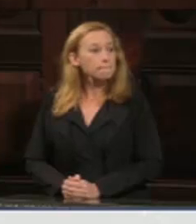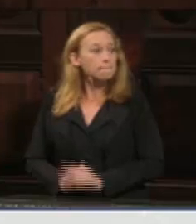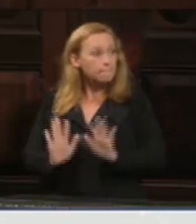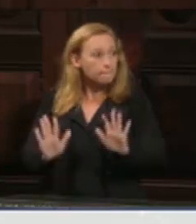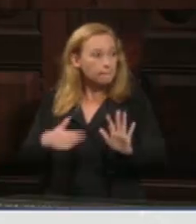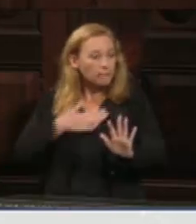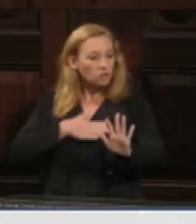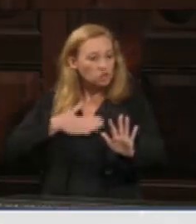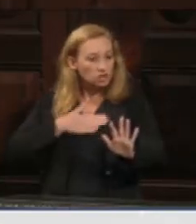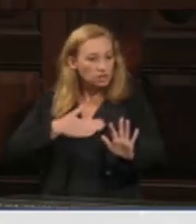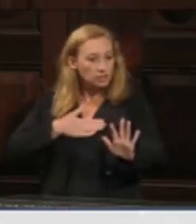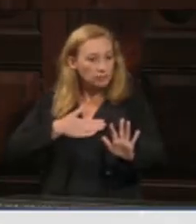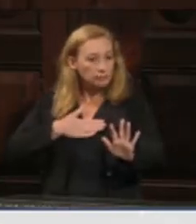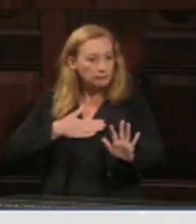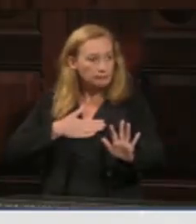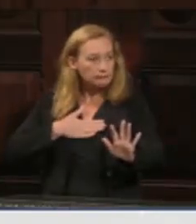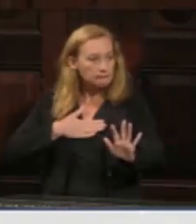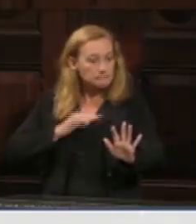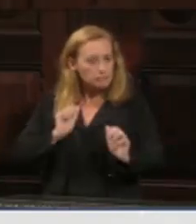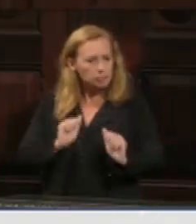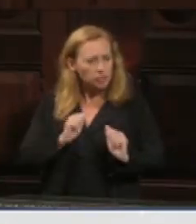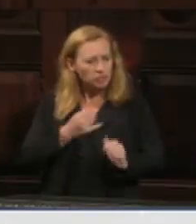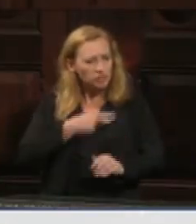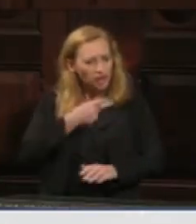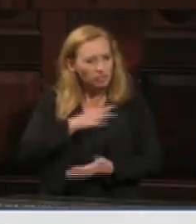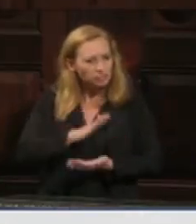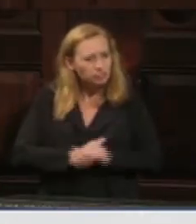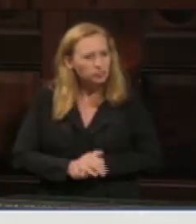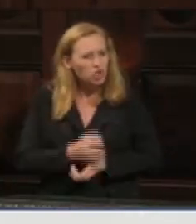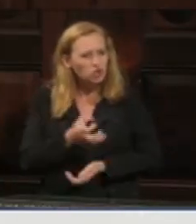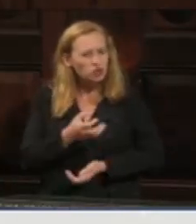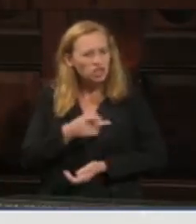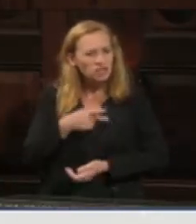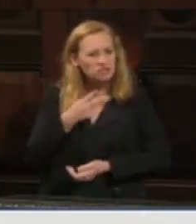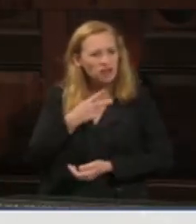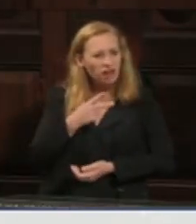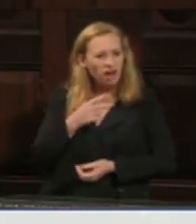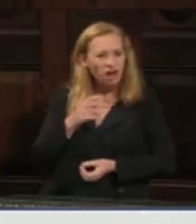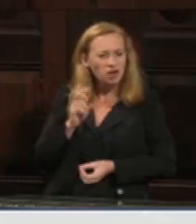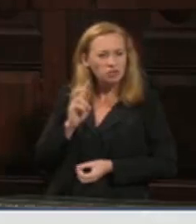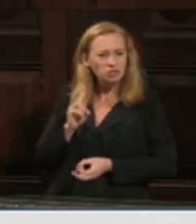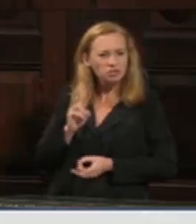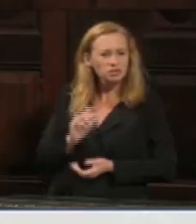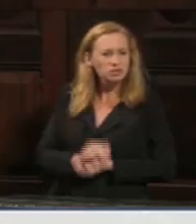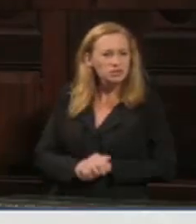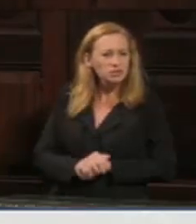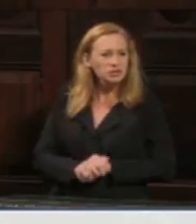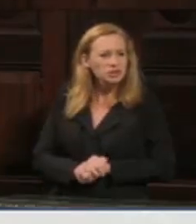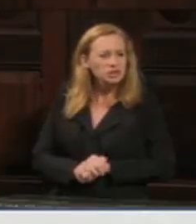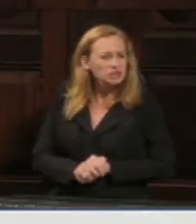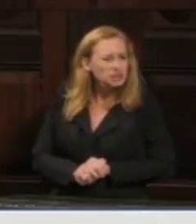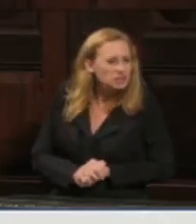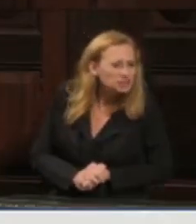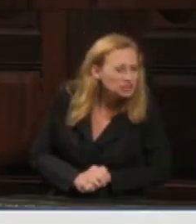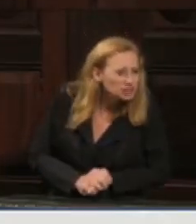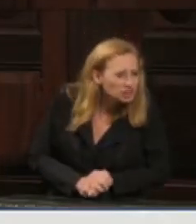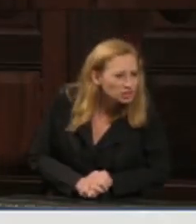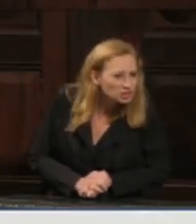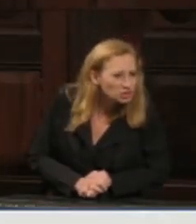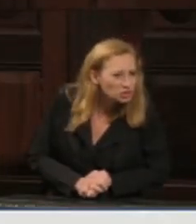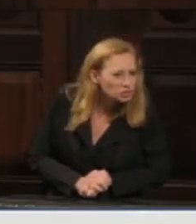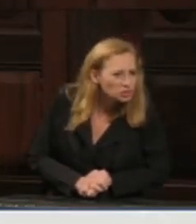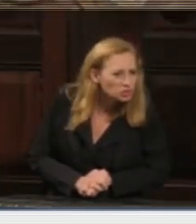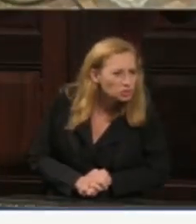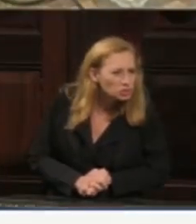Gostaria deputado, também de... Não, parto. Pois não, deputado. Eu só queria fazer uma observação, porque existem protocolos internacionais de ajuda humanitária. Isso, inclusive, está